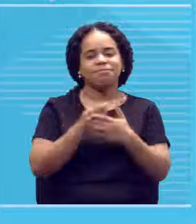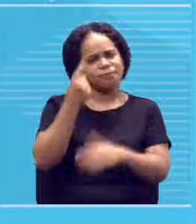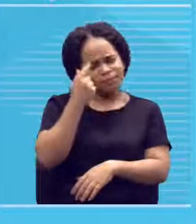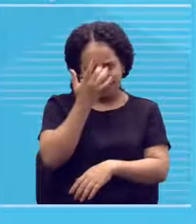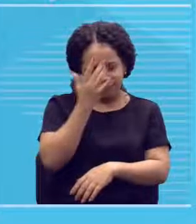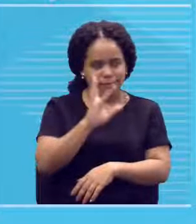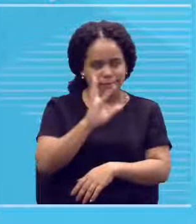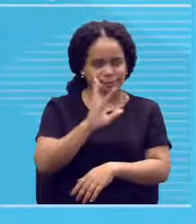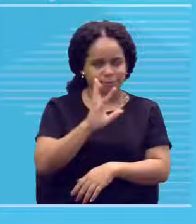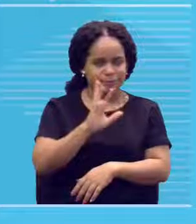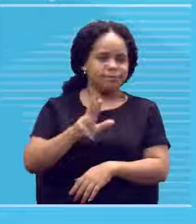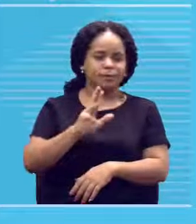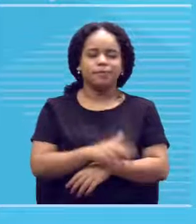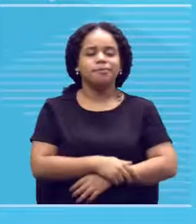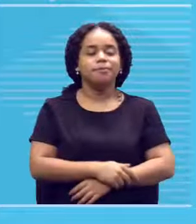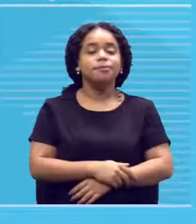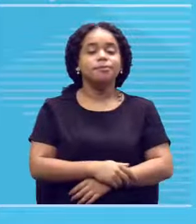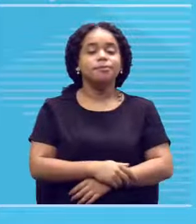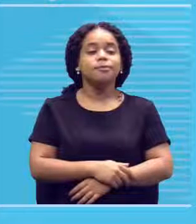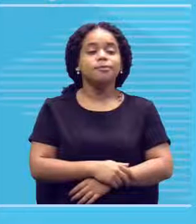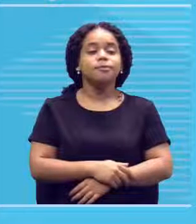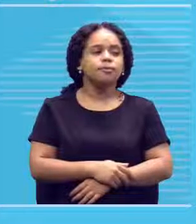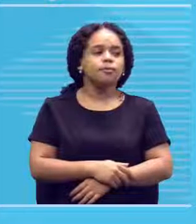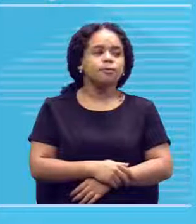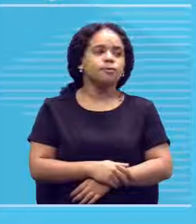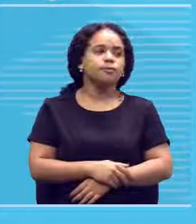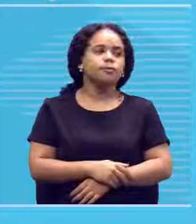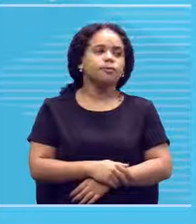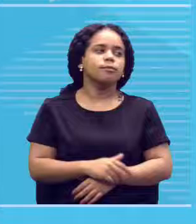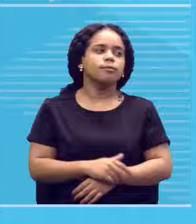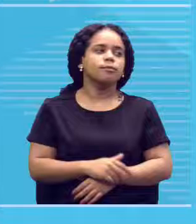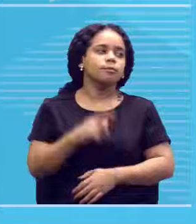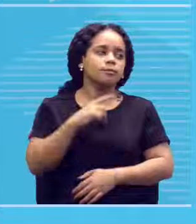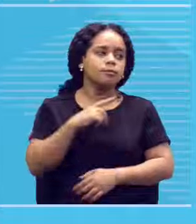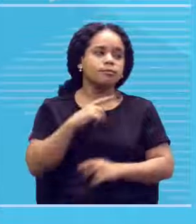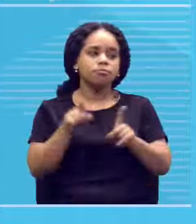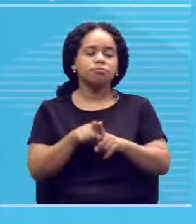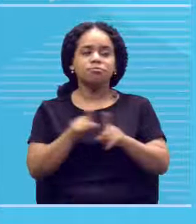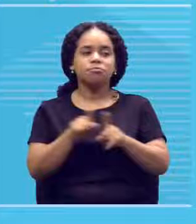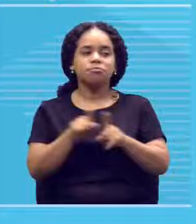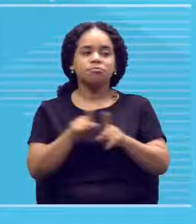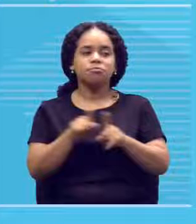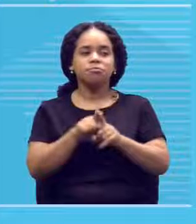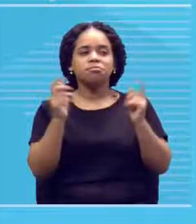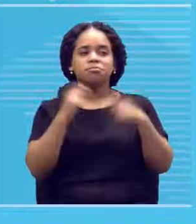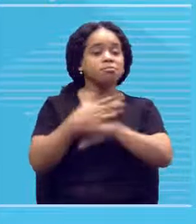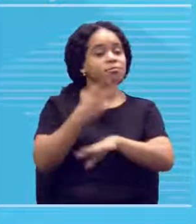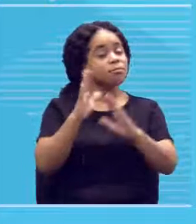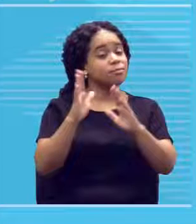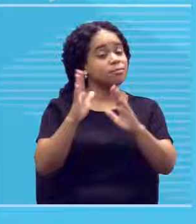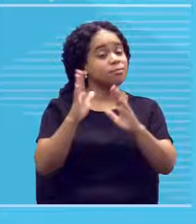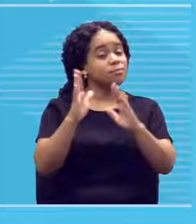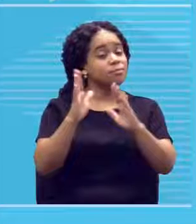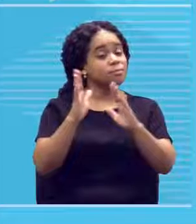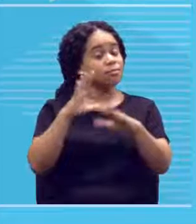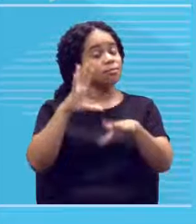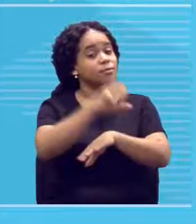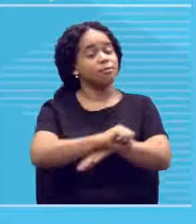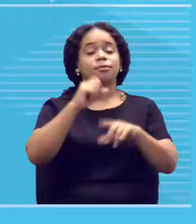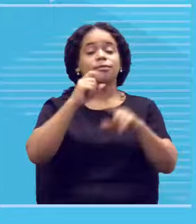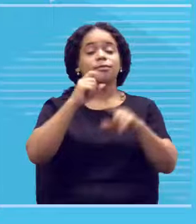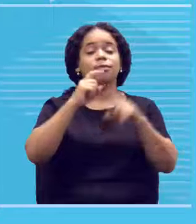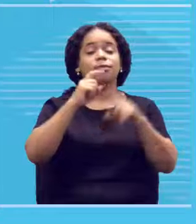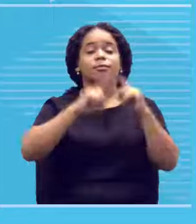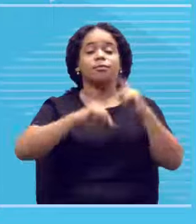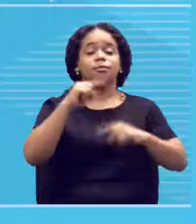não Olá tudo bem é minha amiga e chegava pode ir lá na sua casa buscar o eletrodoméstico e eu buscar